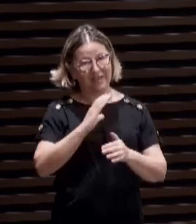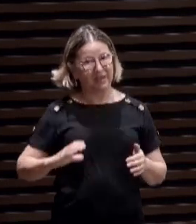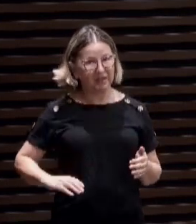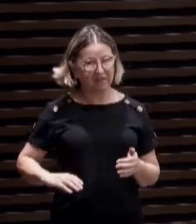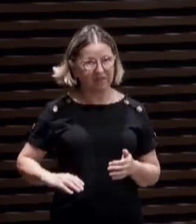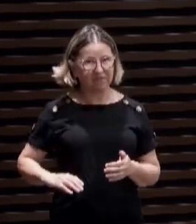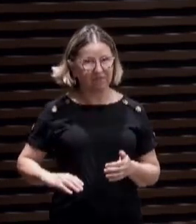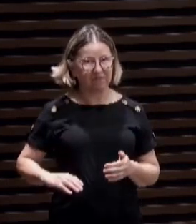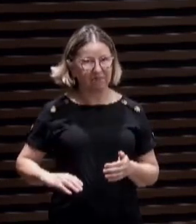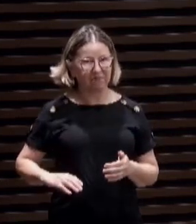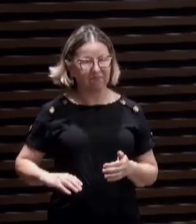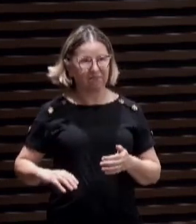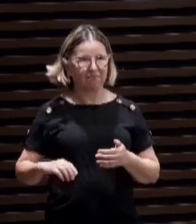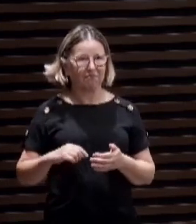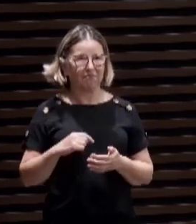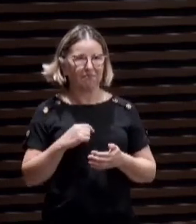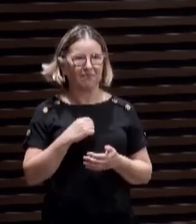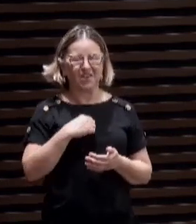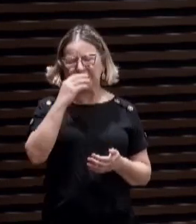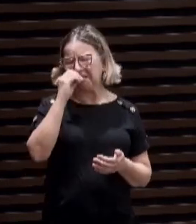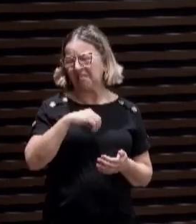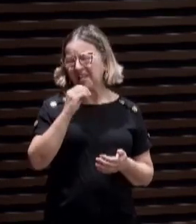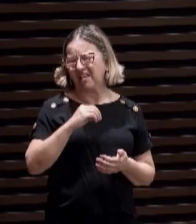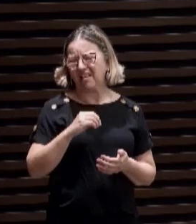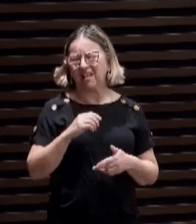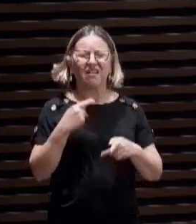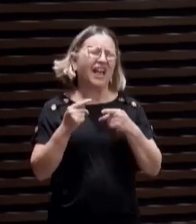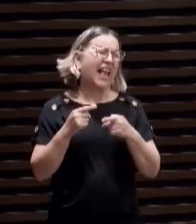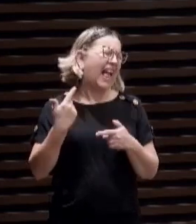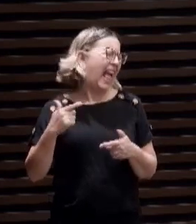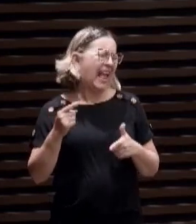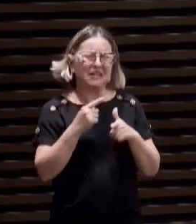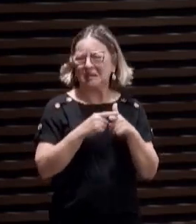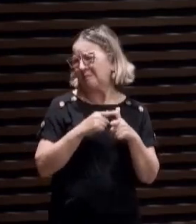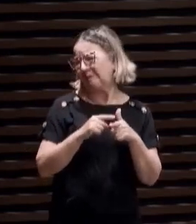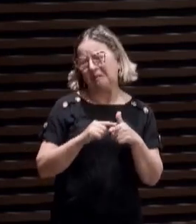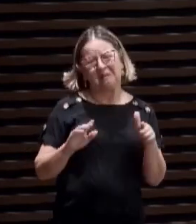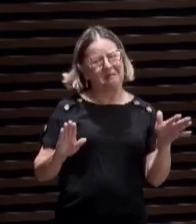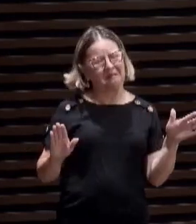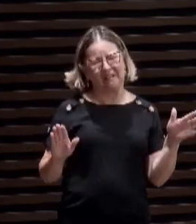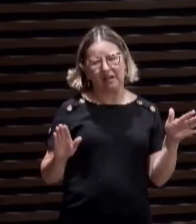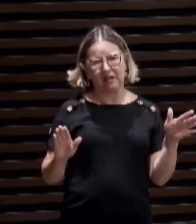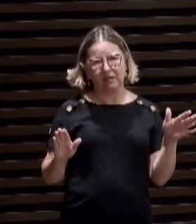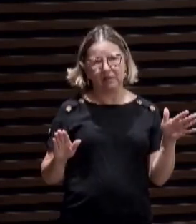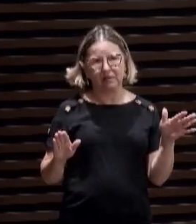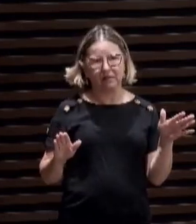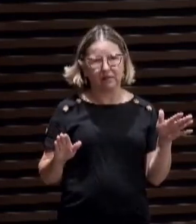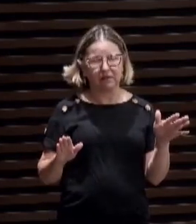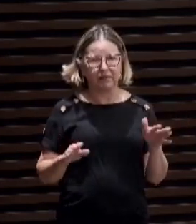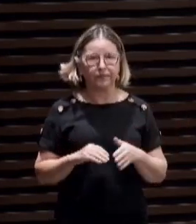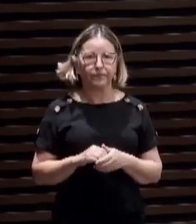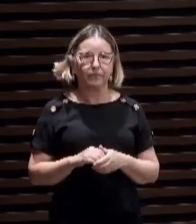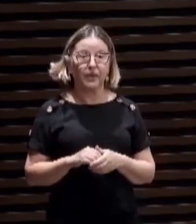Eu relativizo, eu digo, não tem problema, vamos edificar esse tijolo na nossa construção.